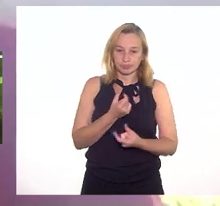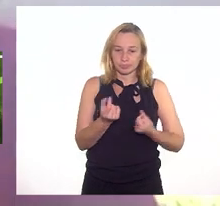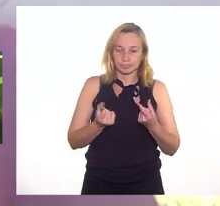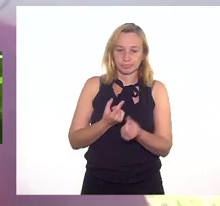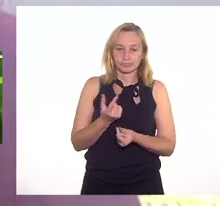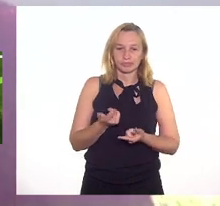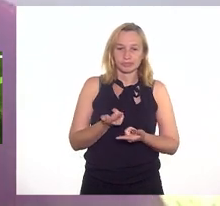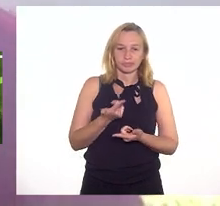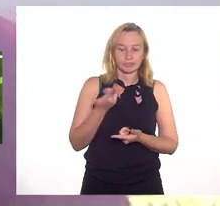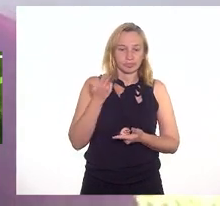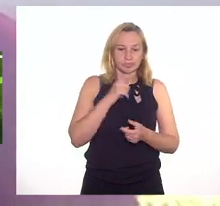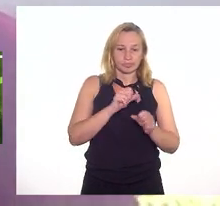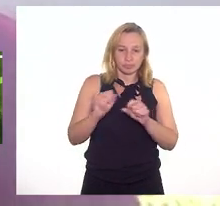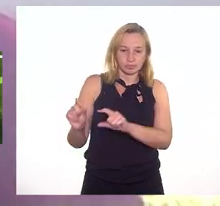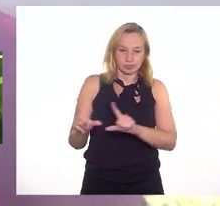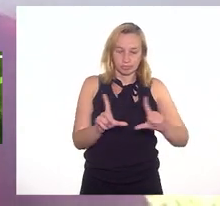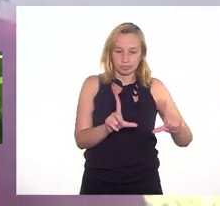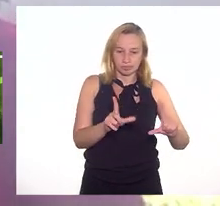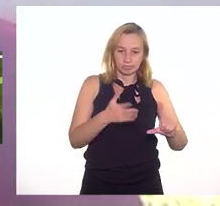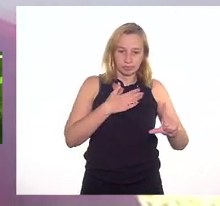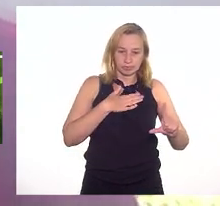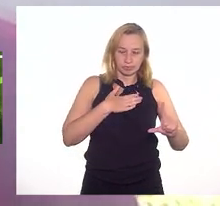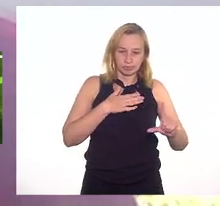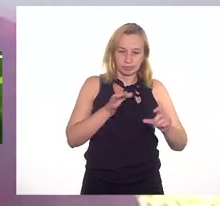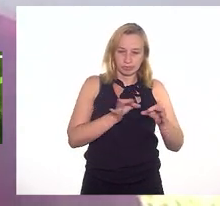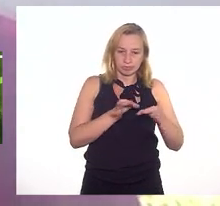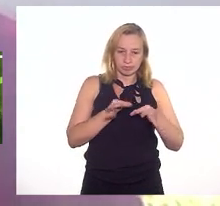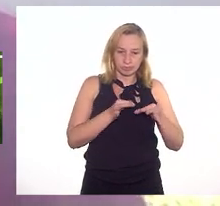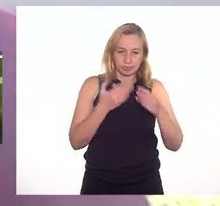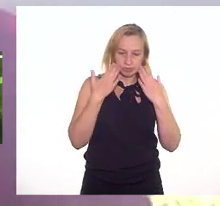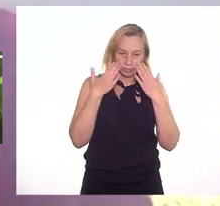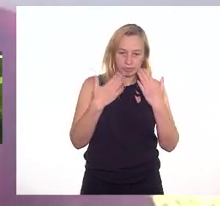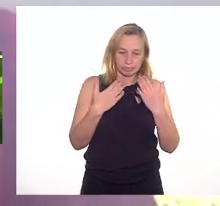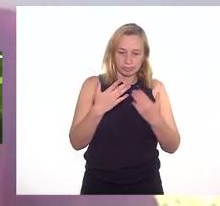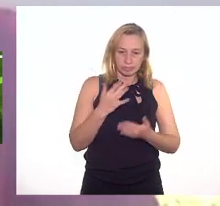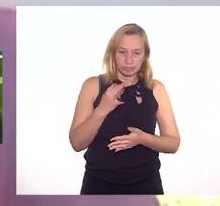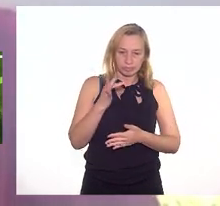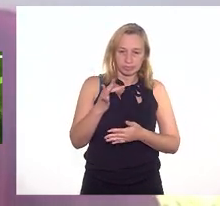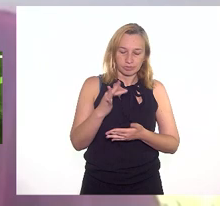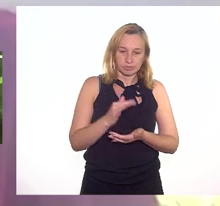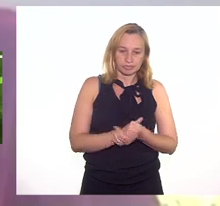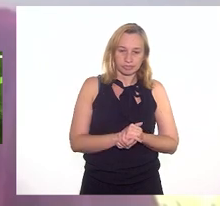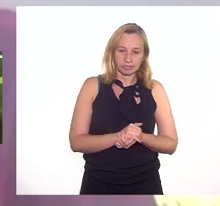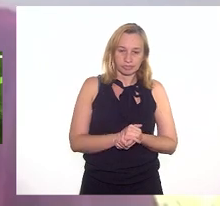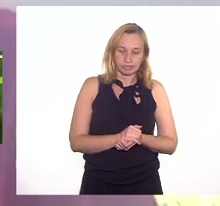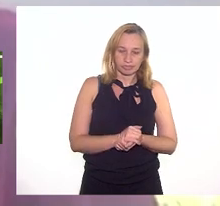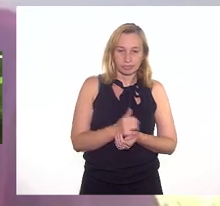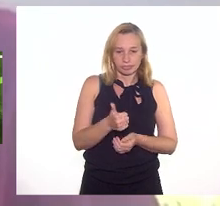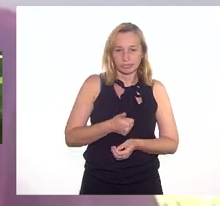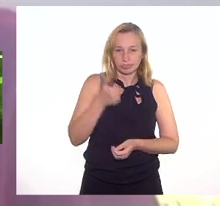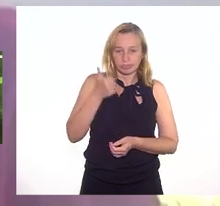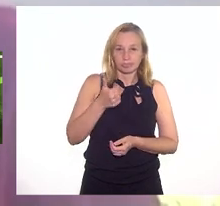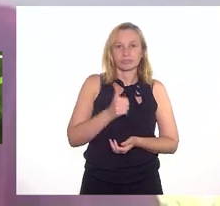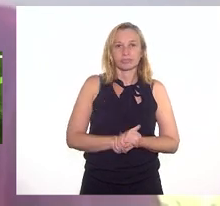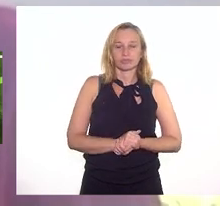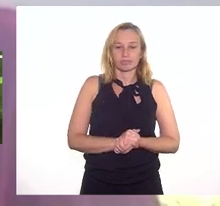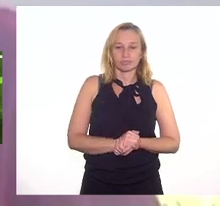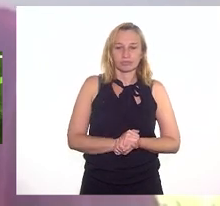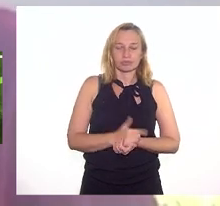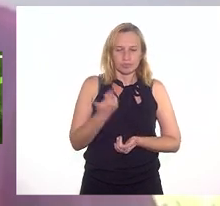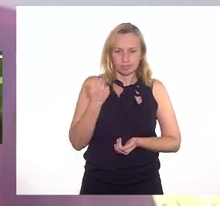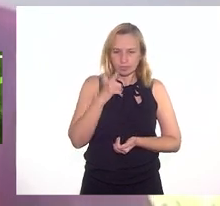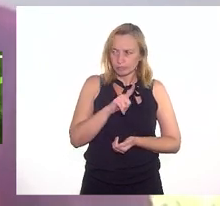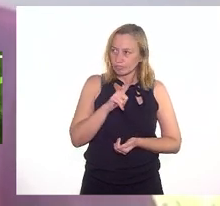eu consigo compartilhar minha tela, porque eu organizei uma breve apresentação para ficar mais didático.